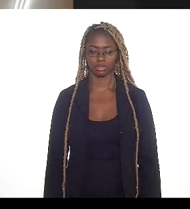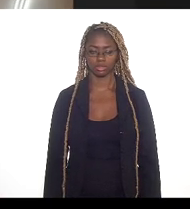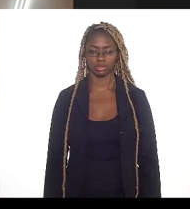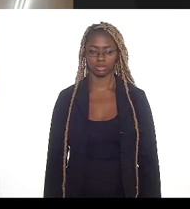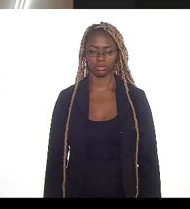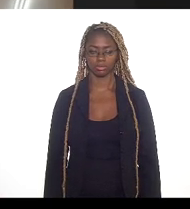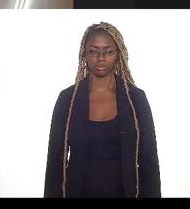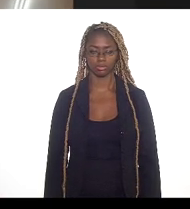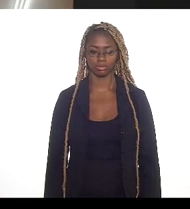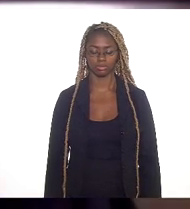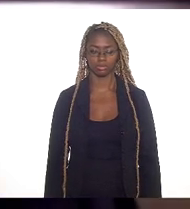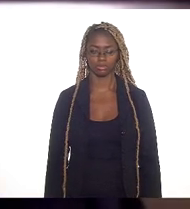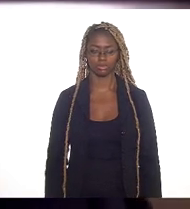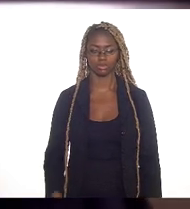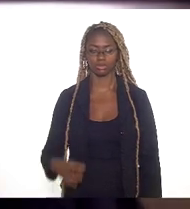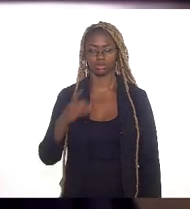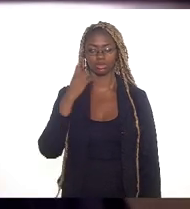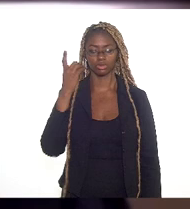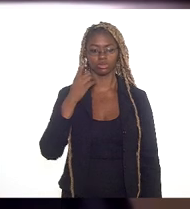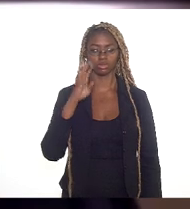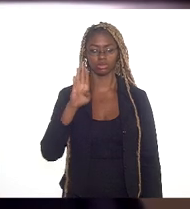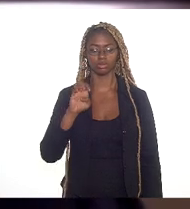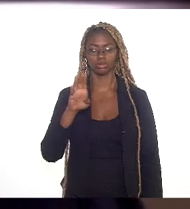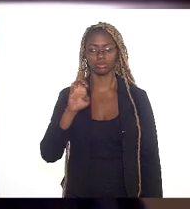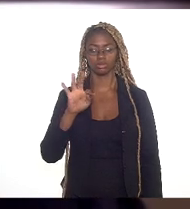Deputado Átila Nunes. Deputado Bebeto.